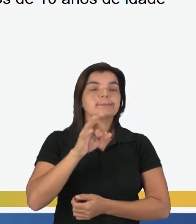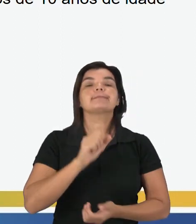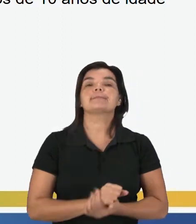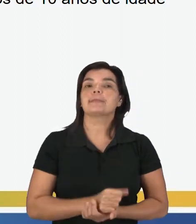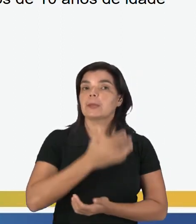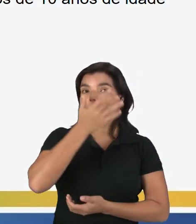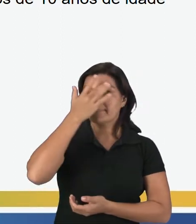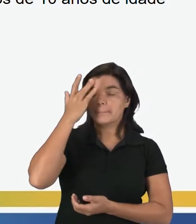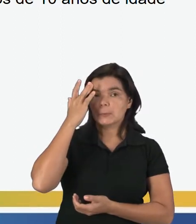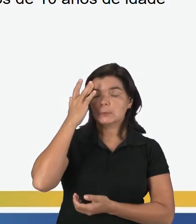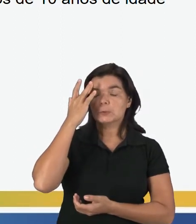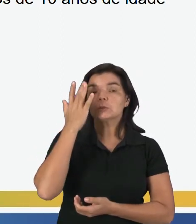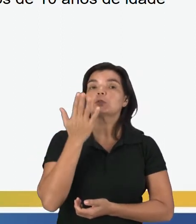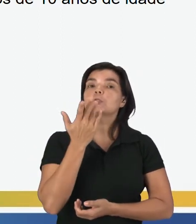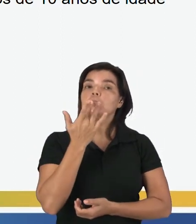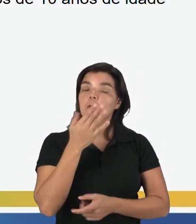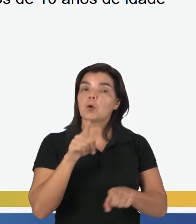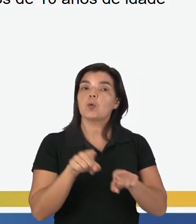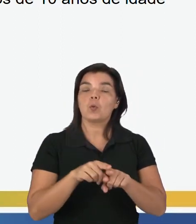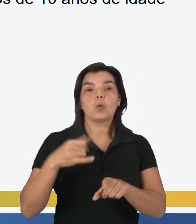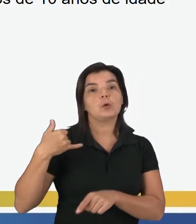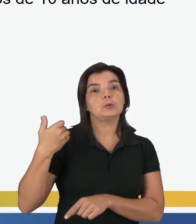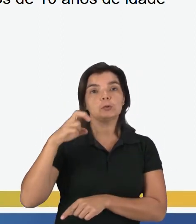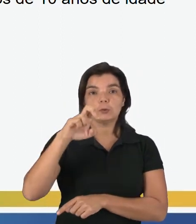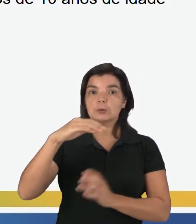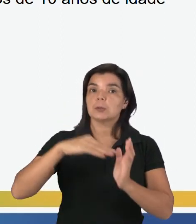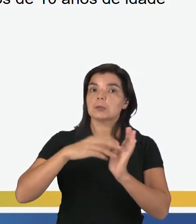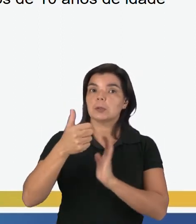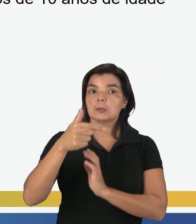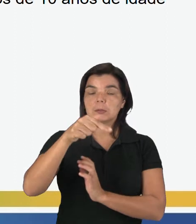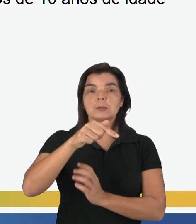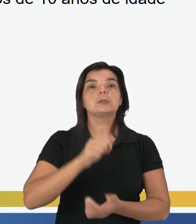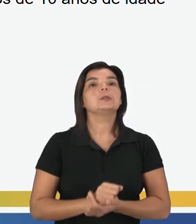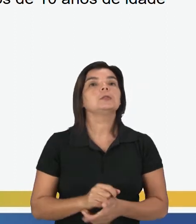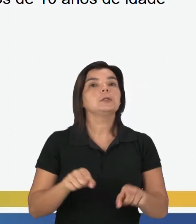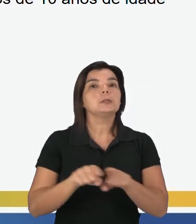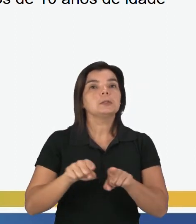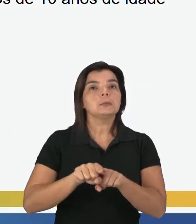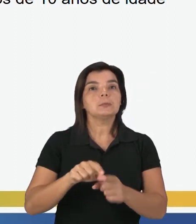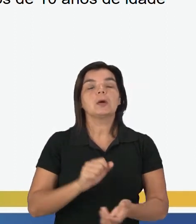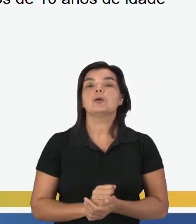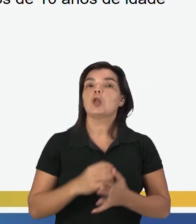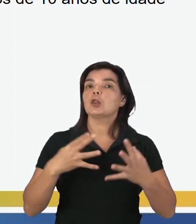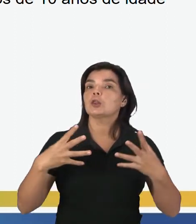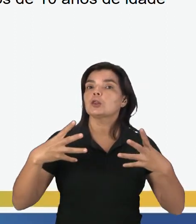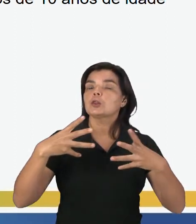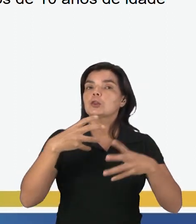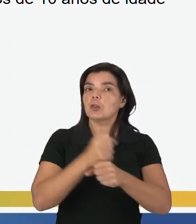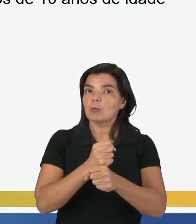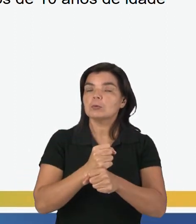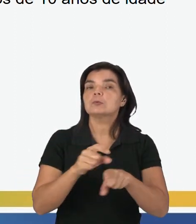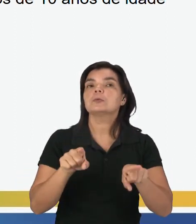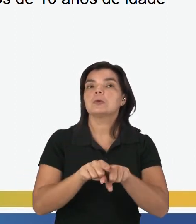61,5% de pessoas dessa faixa etária de 5 a 17 anos, sendo que desse total,